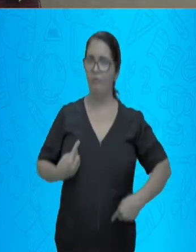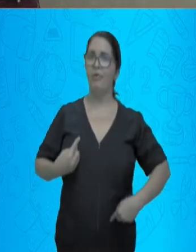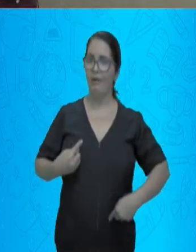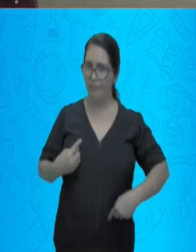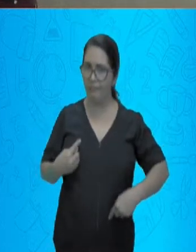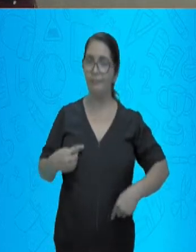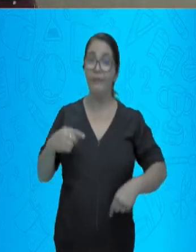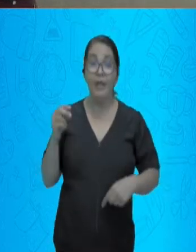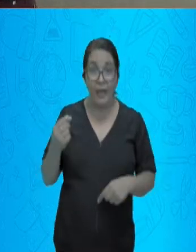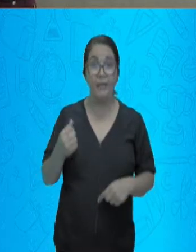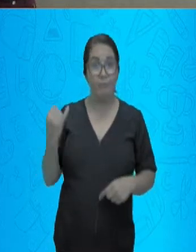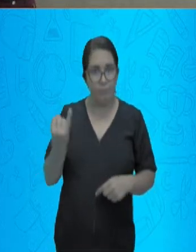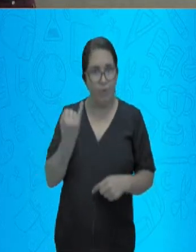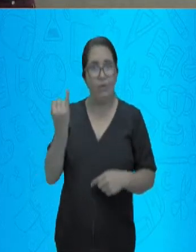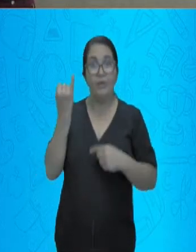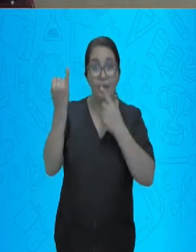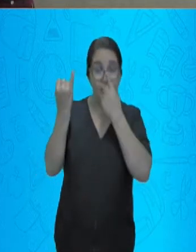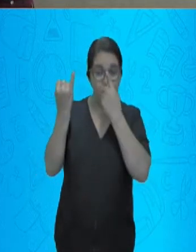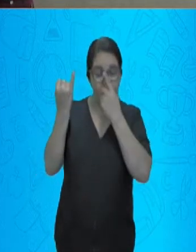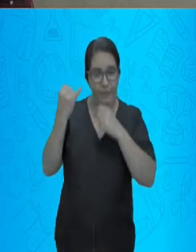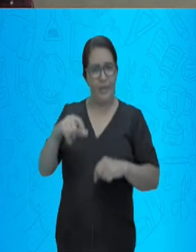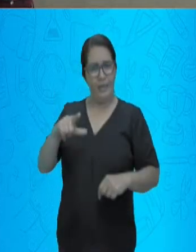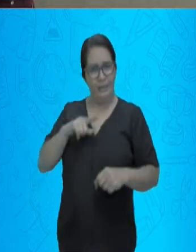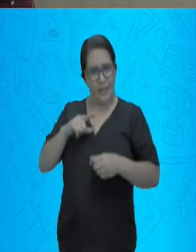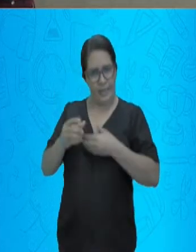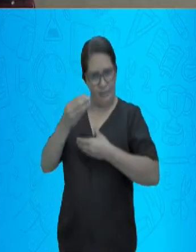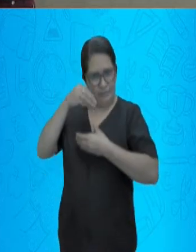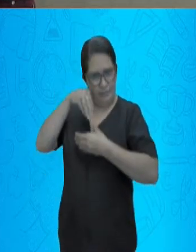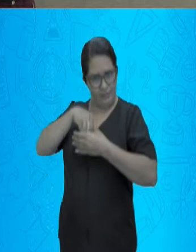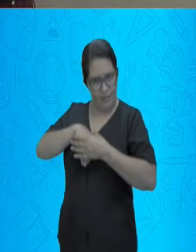tem átomos do elemento químico carbono,